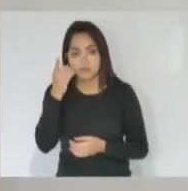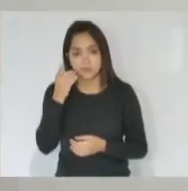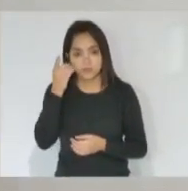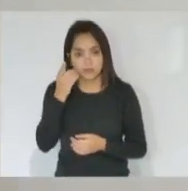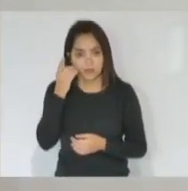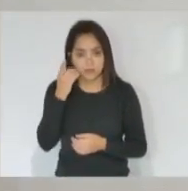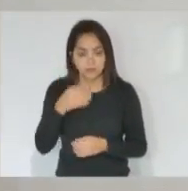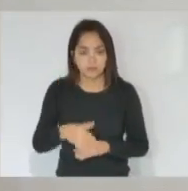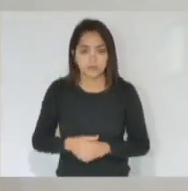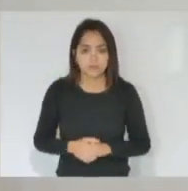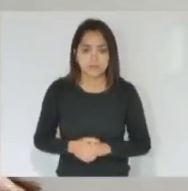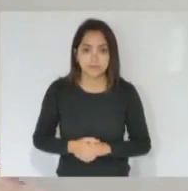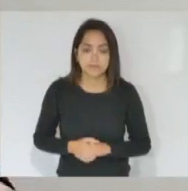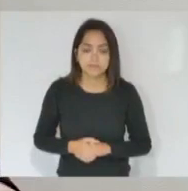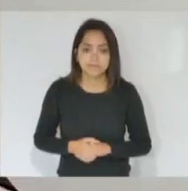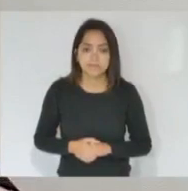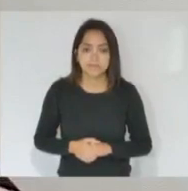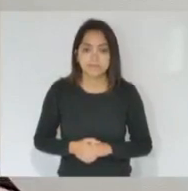deputados,